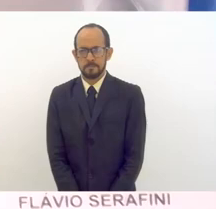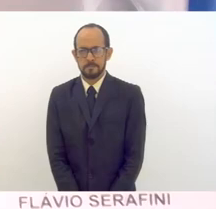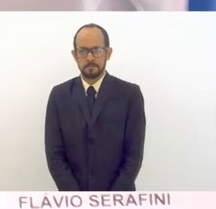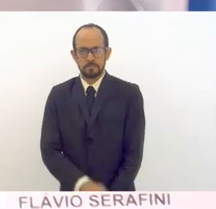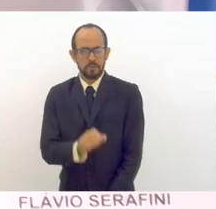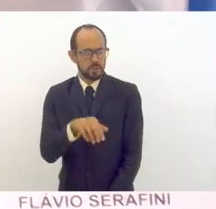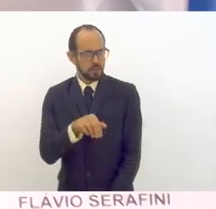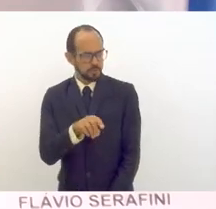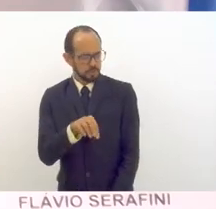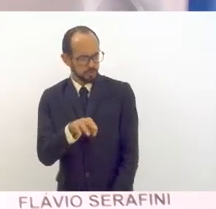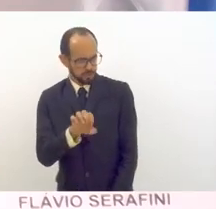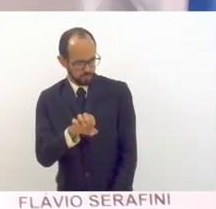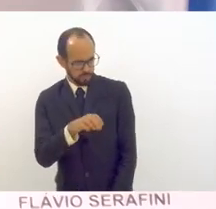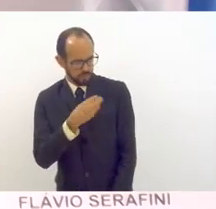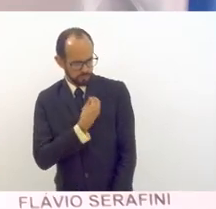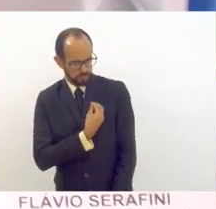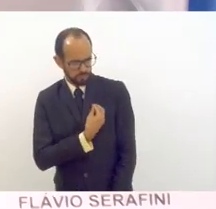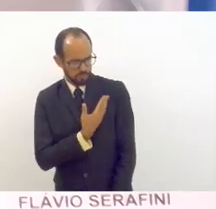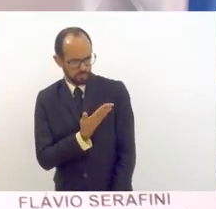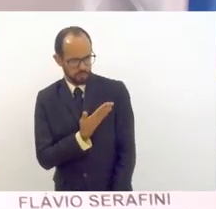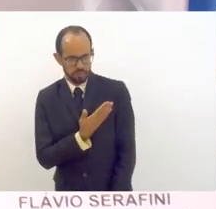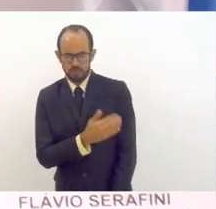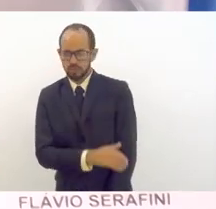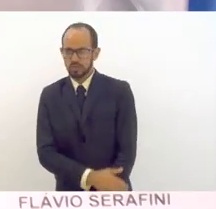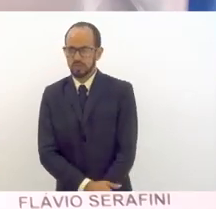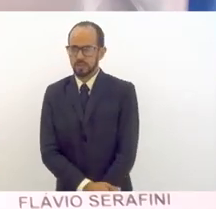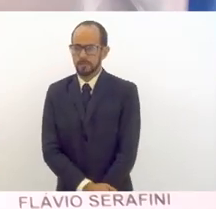Alexandre está aqui conosco.